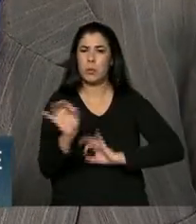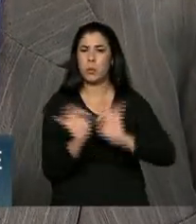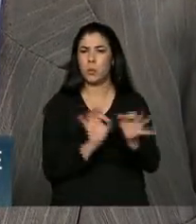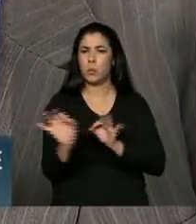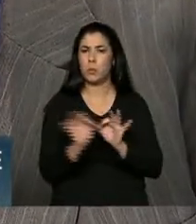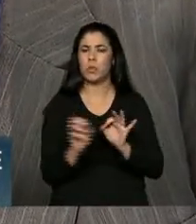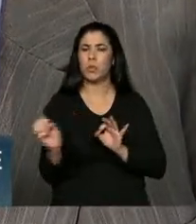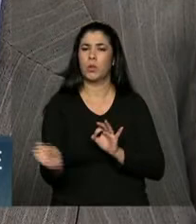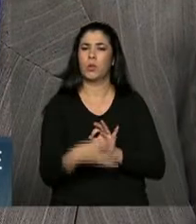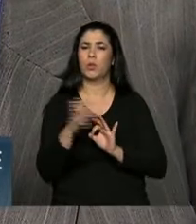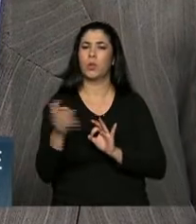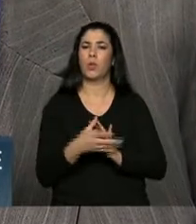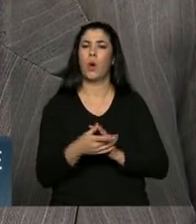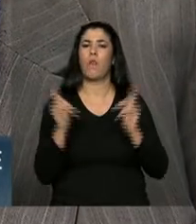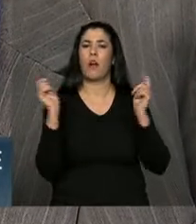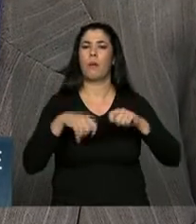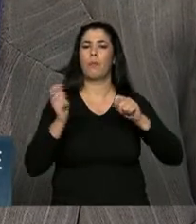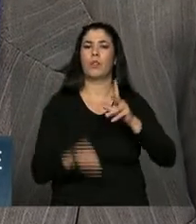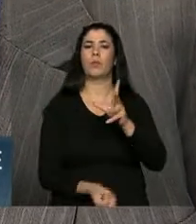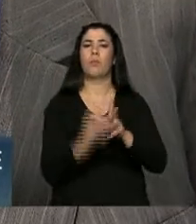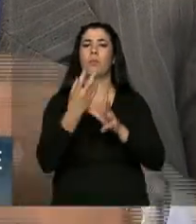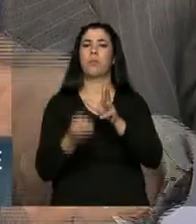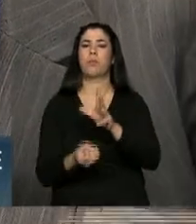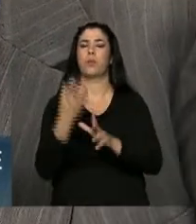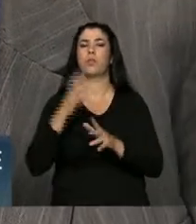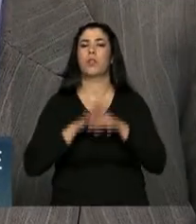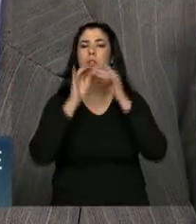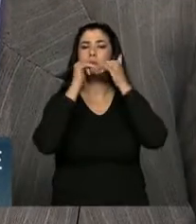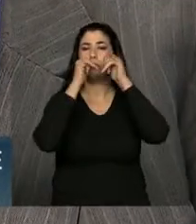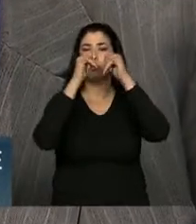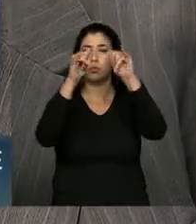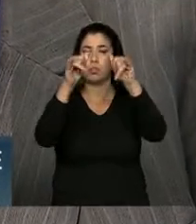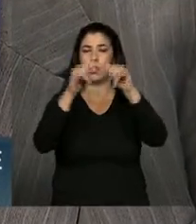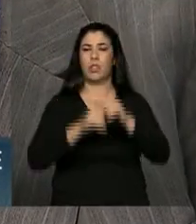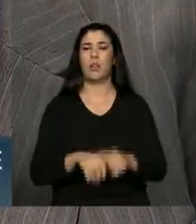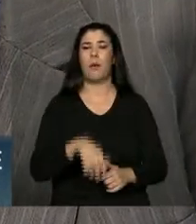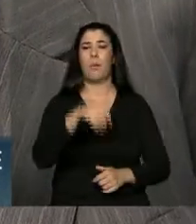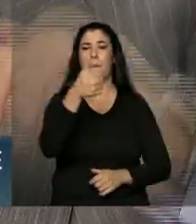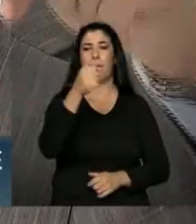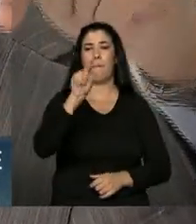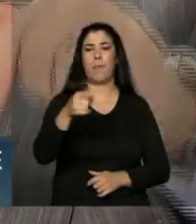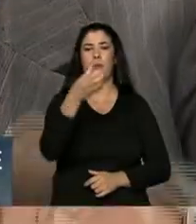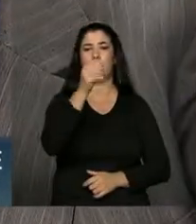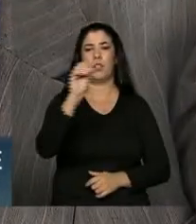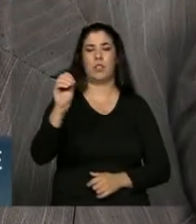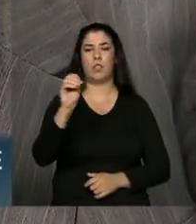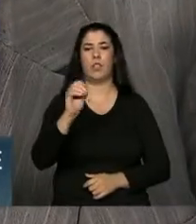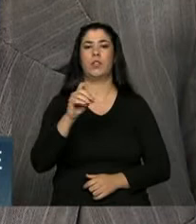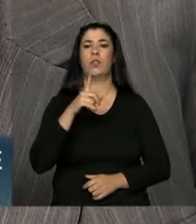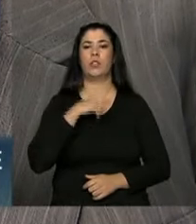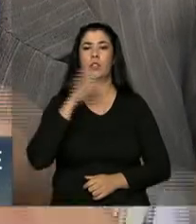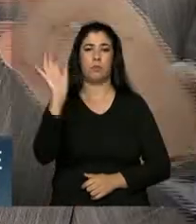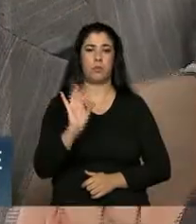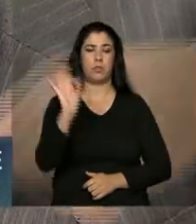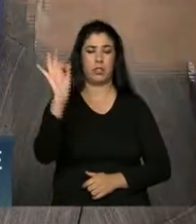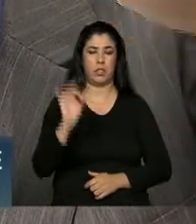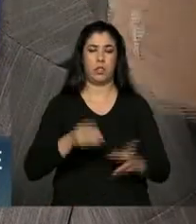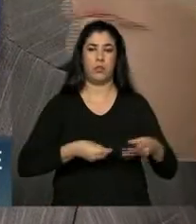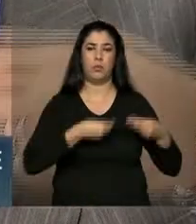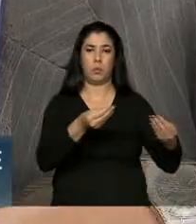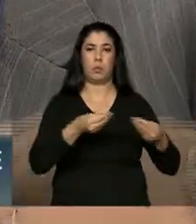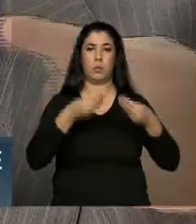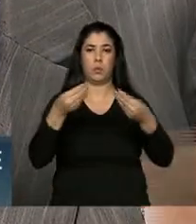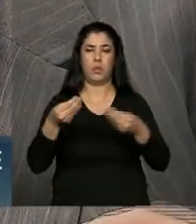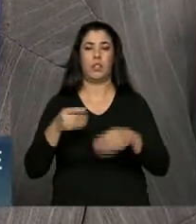nova geração que nós estamos fazendo no país 1600mw novos já foram entregues esse ano